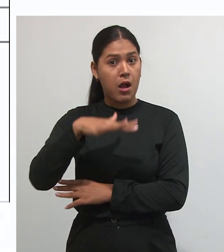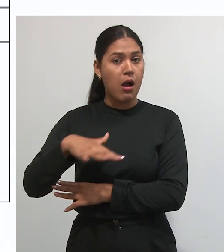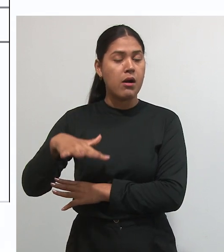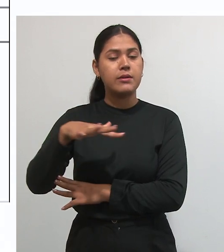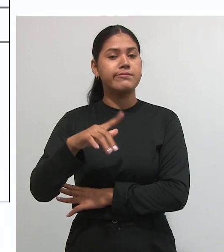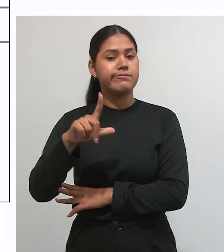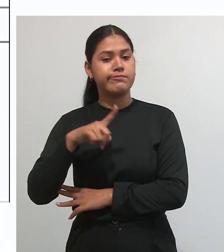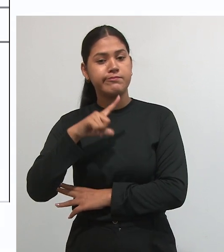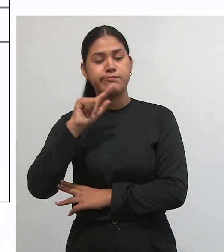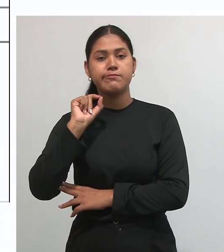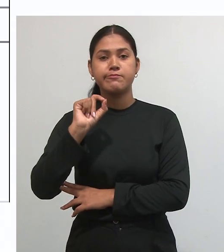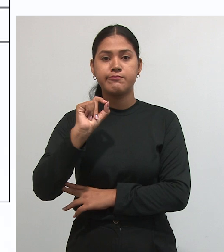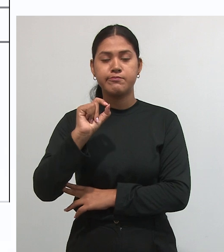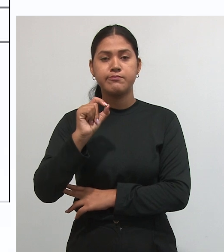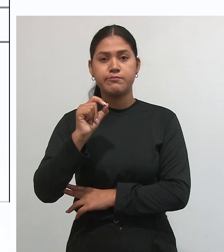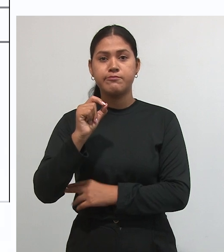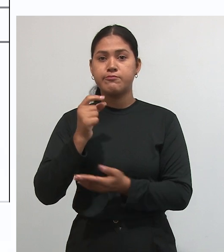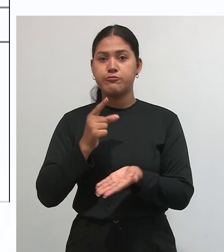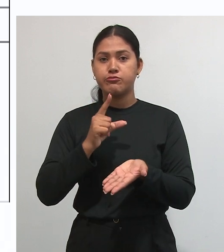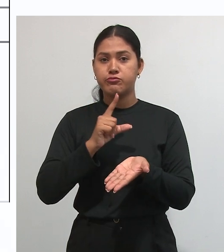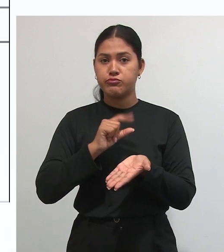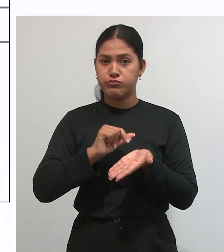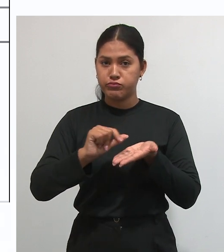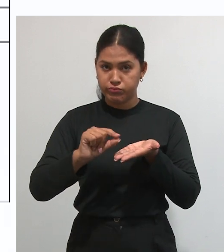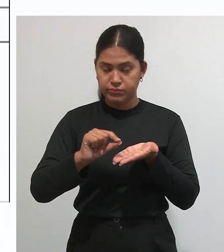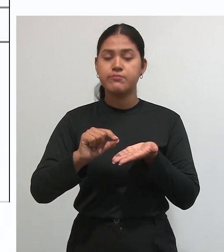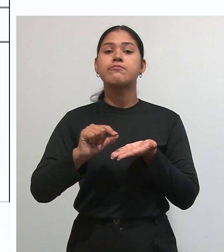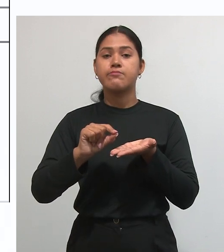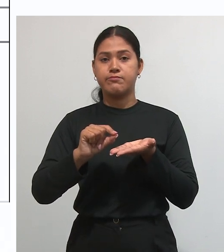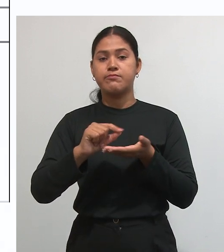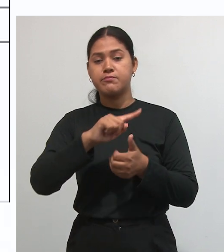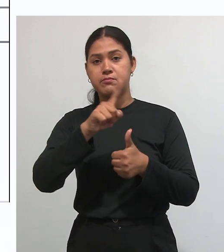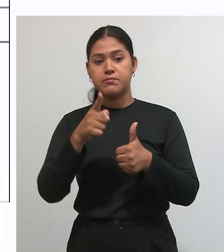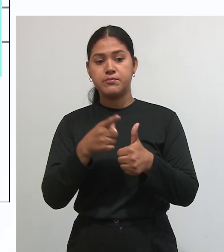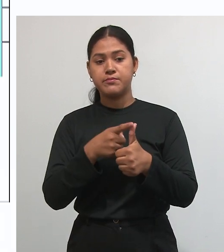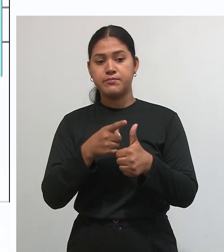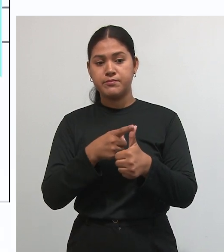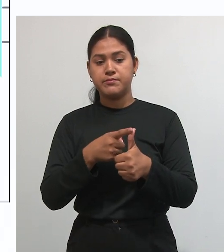as receitas, o exemplo de receita orçamentária no 1, e